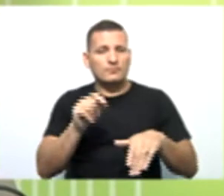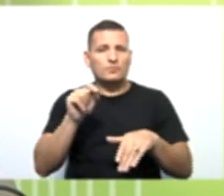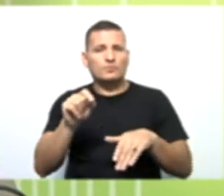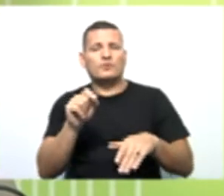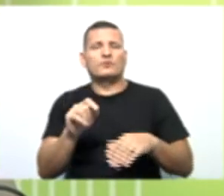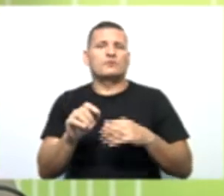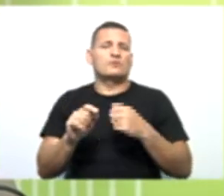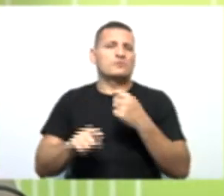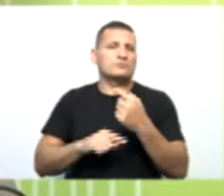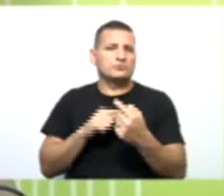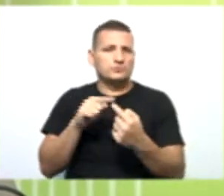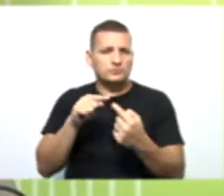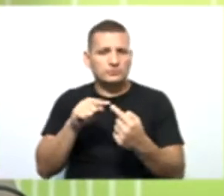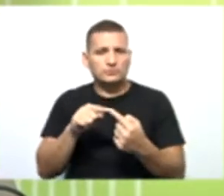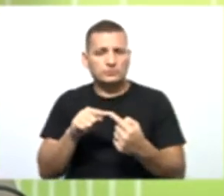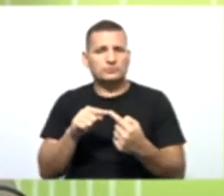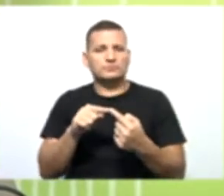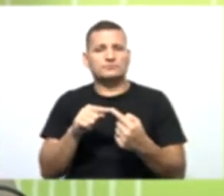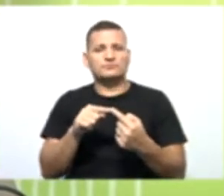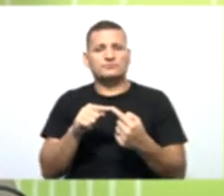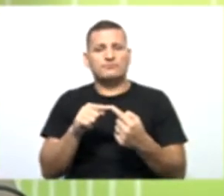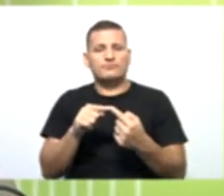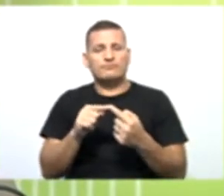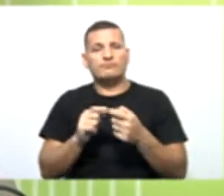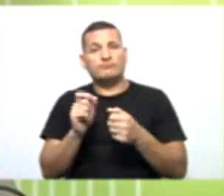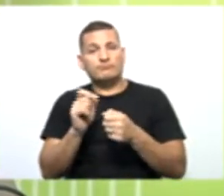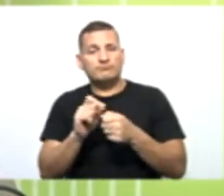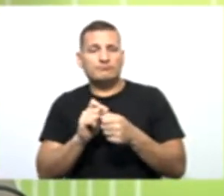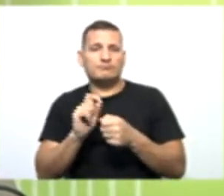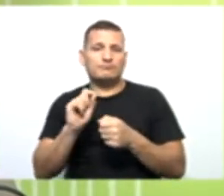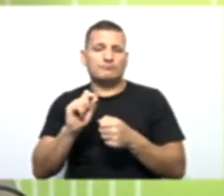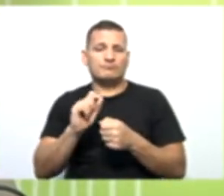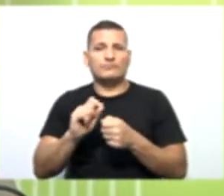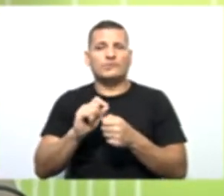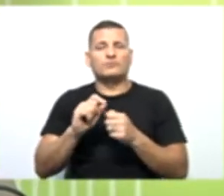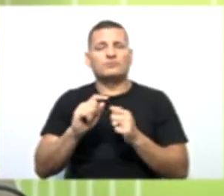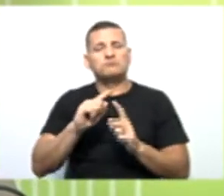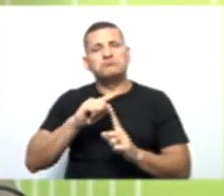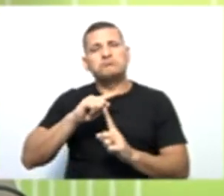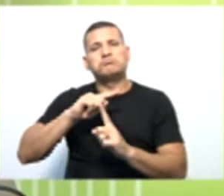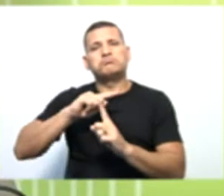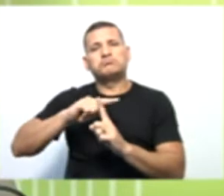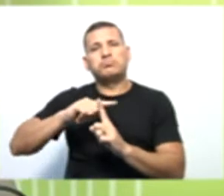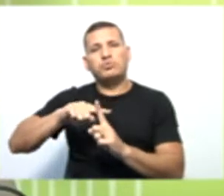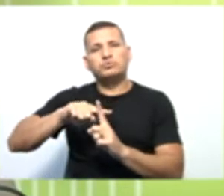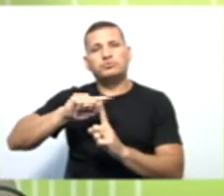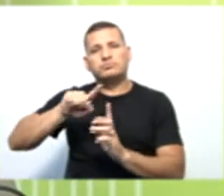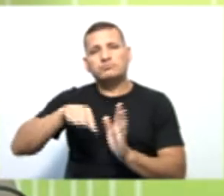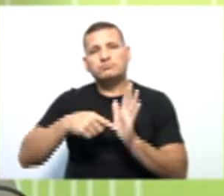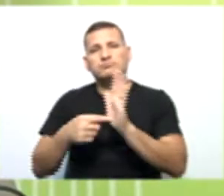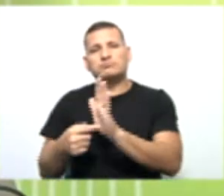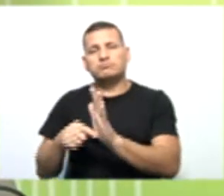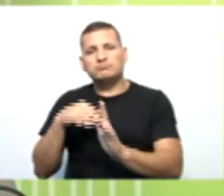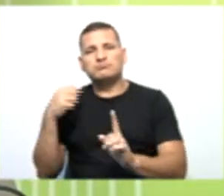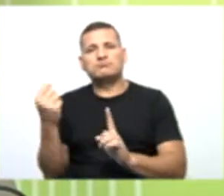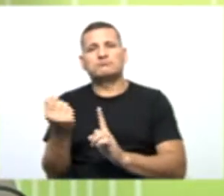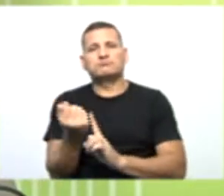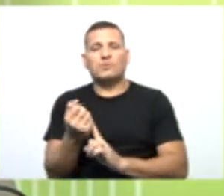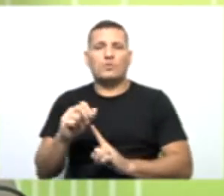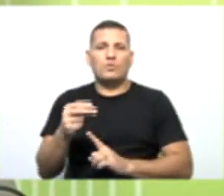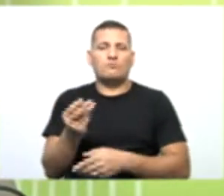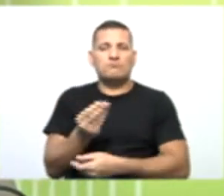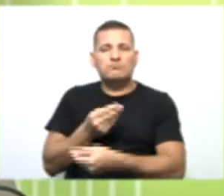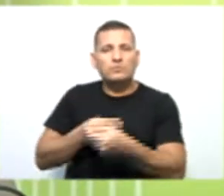o objetivo de fazer algum benefício social ou através de troca, venda, né?